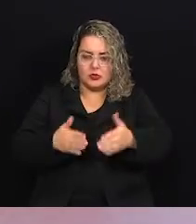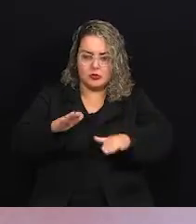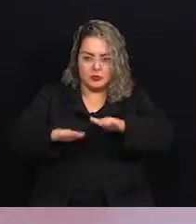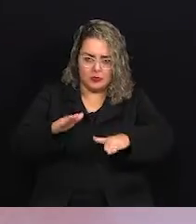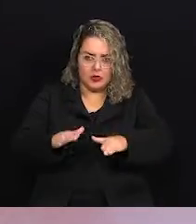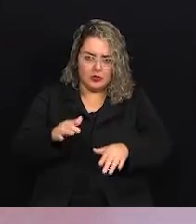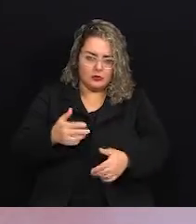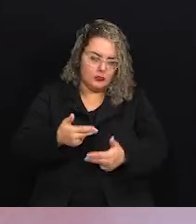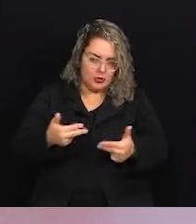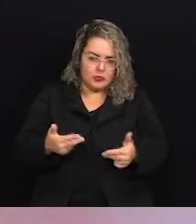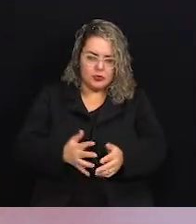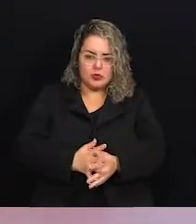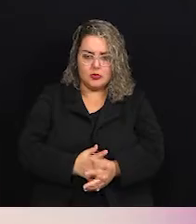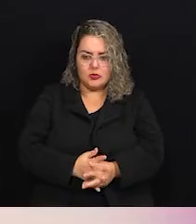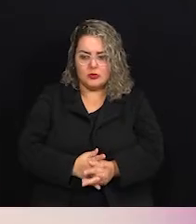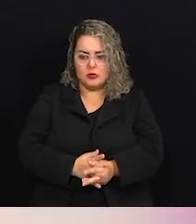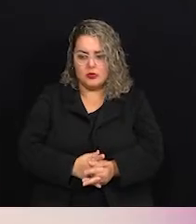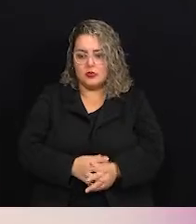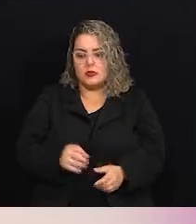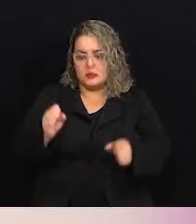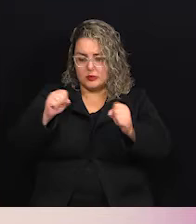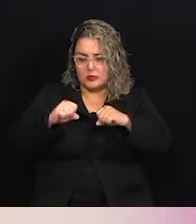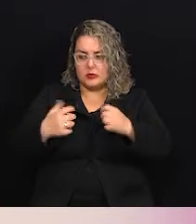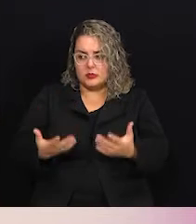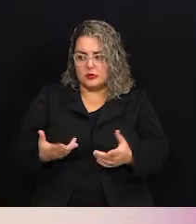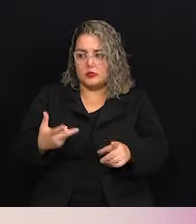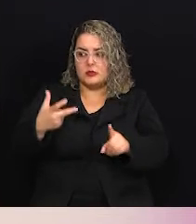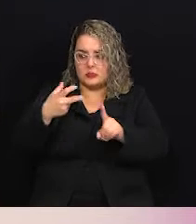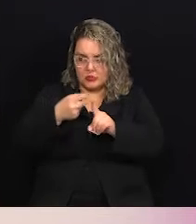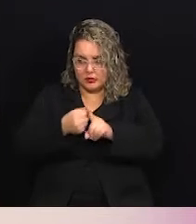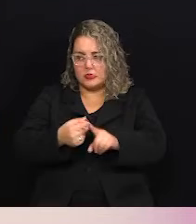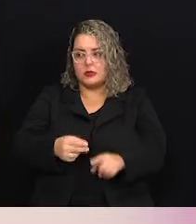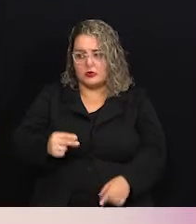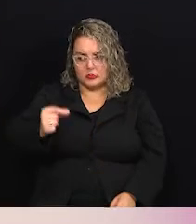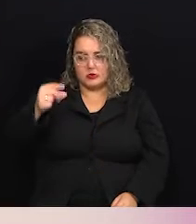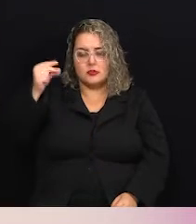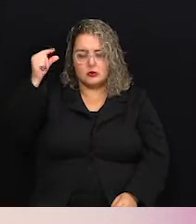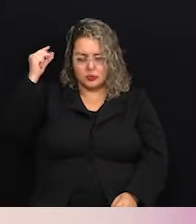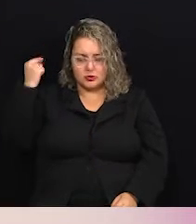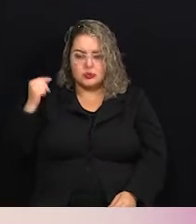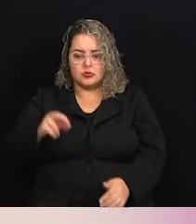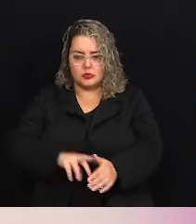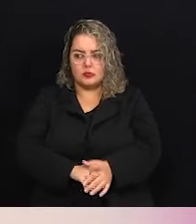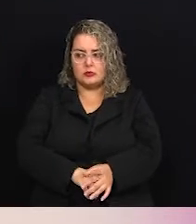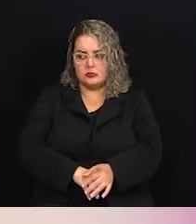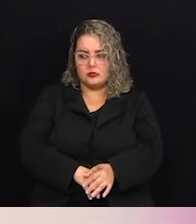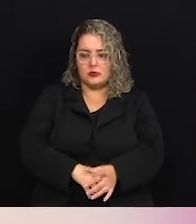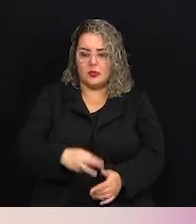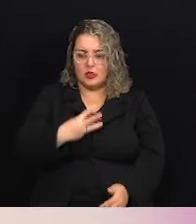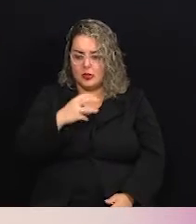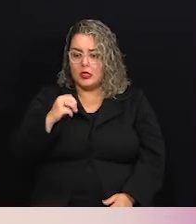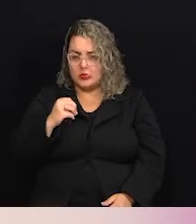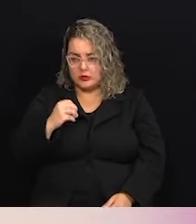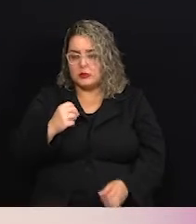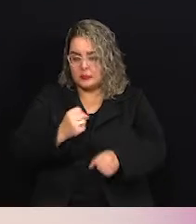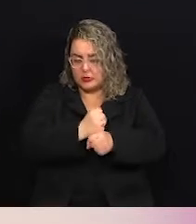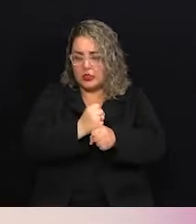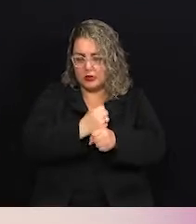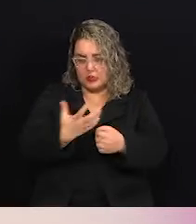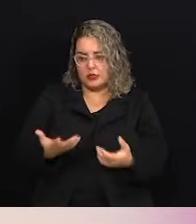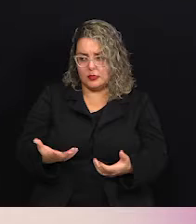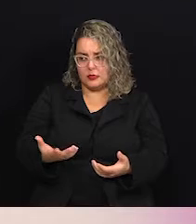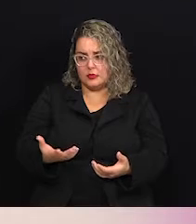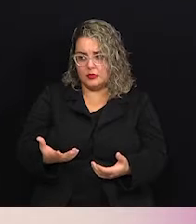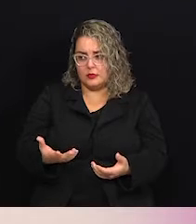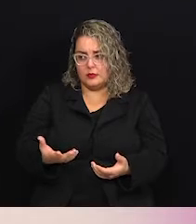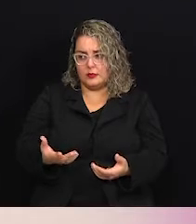tratamento dependendo do caso. Sim, essas vacinas existem há bastante tempo, há pelo menos 30 anos que existem.